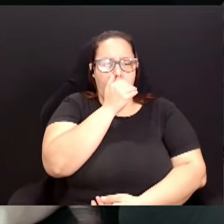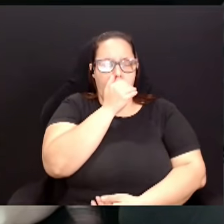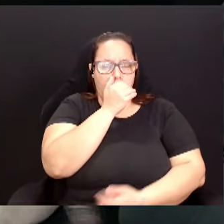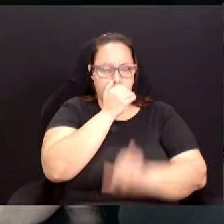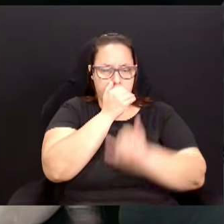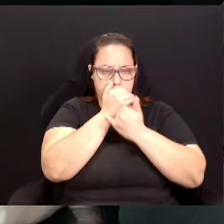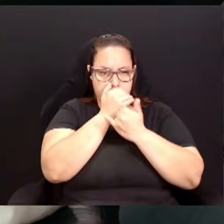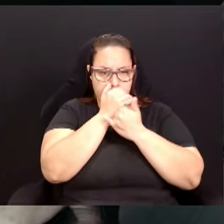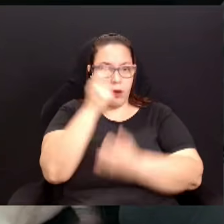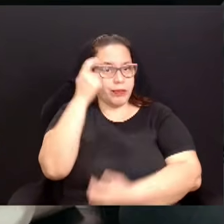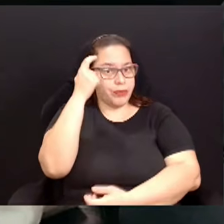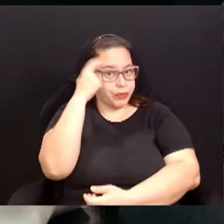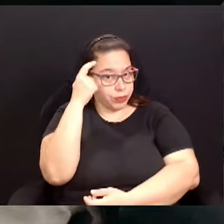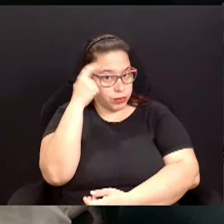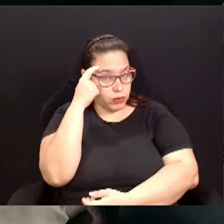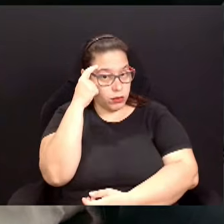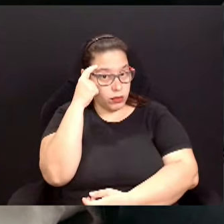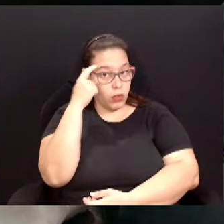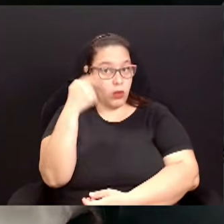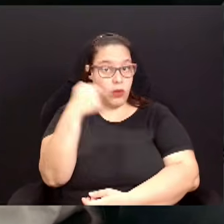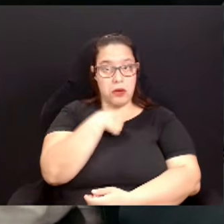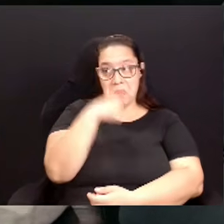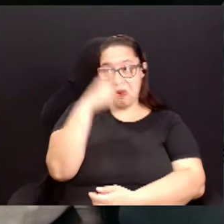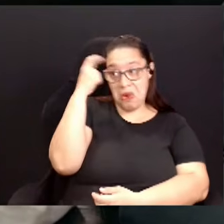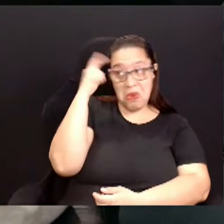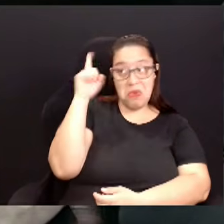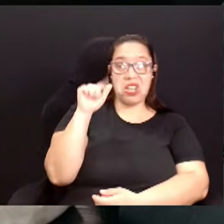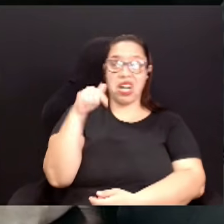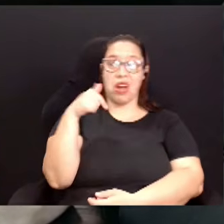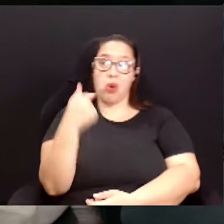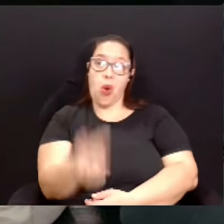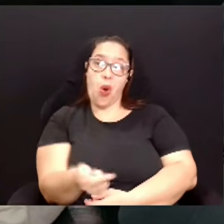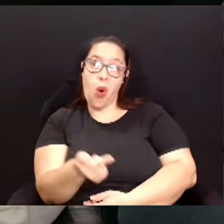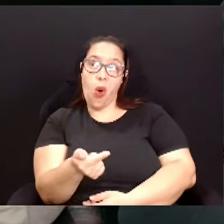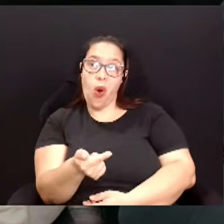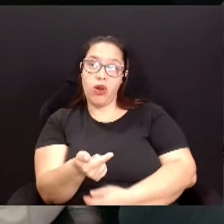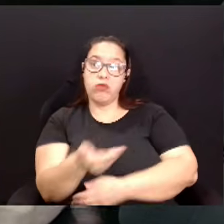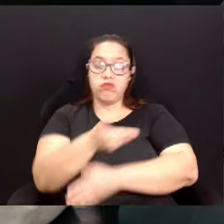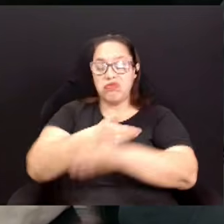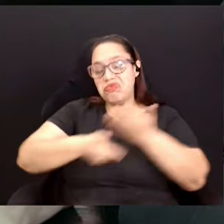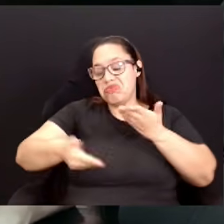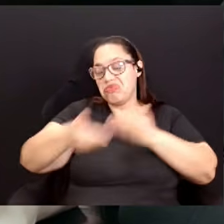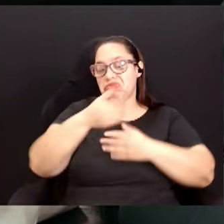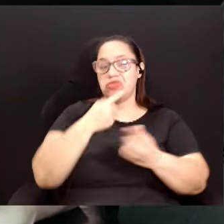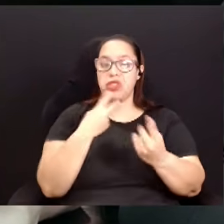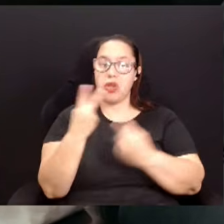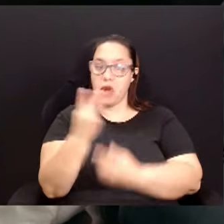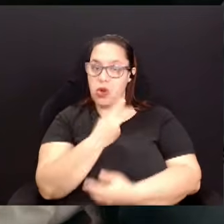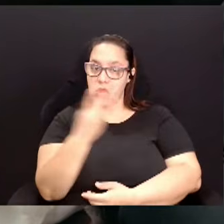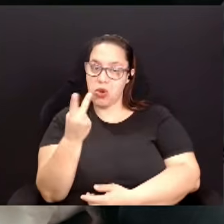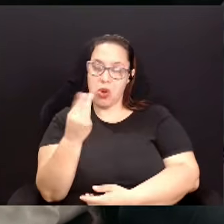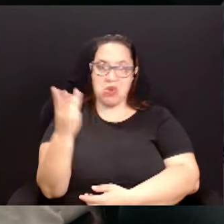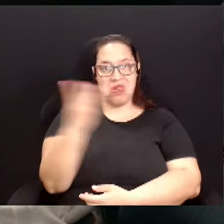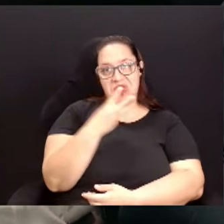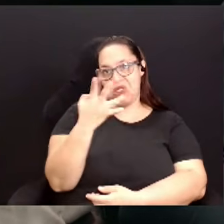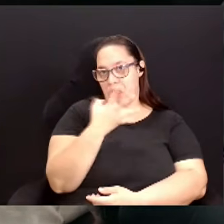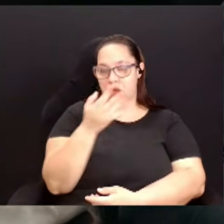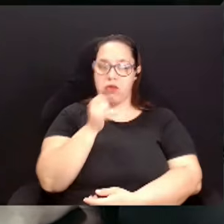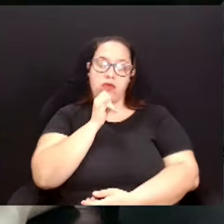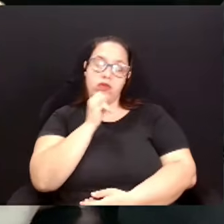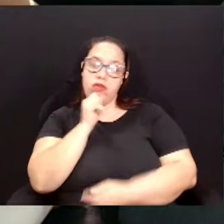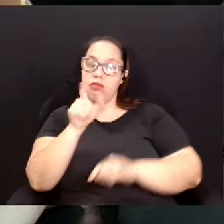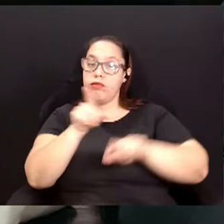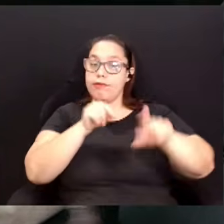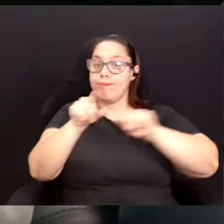pensar eu, pensar o outro, pensar na interação entre a gente vai desenvolvendo ferramentas